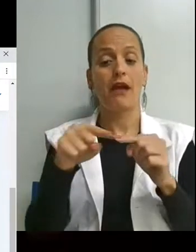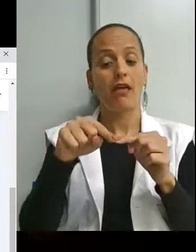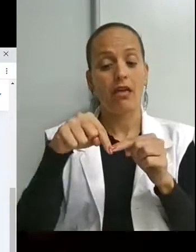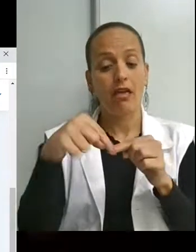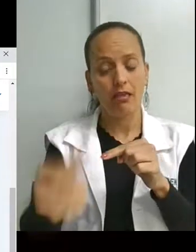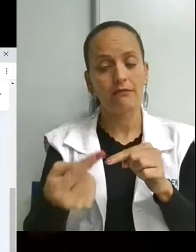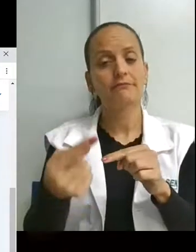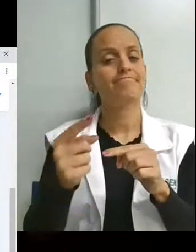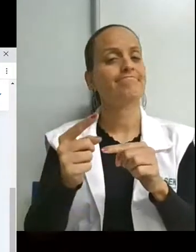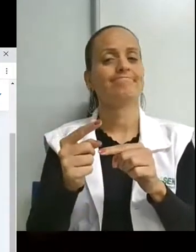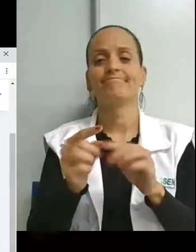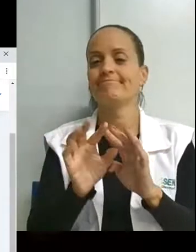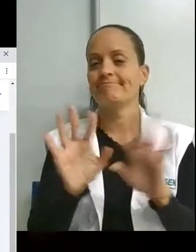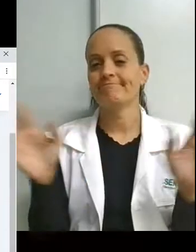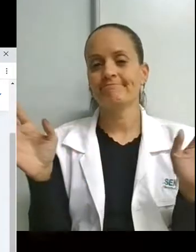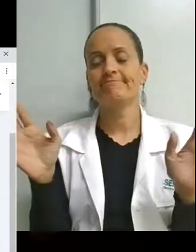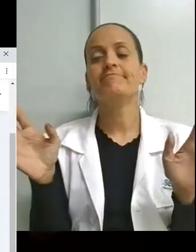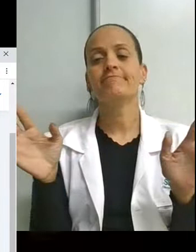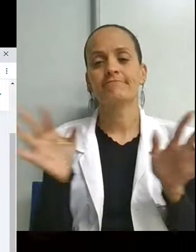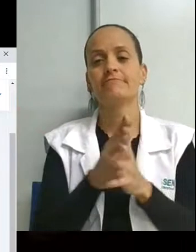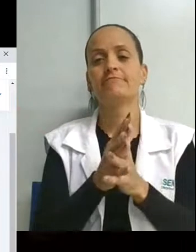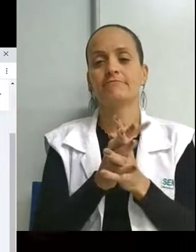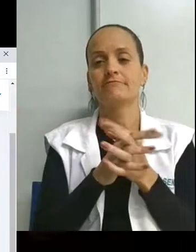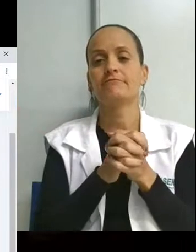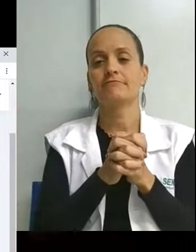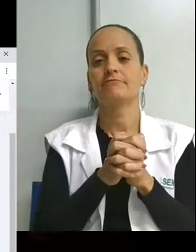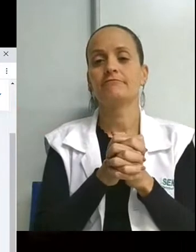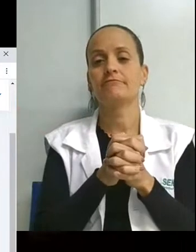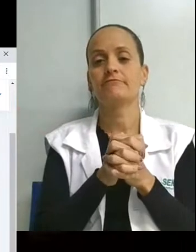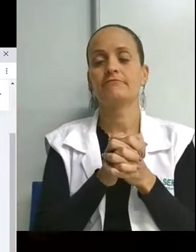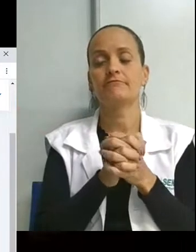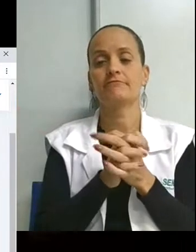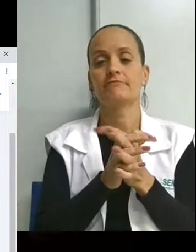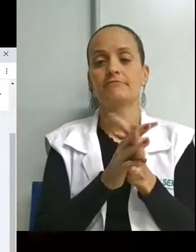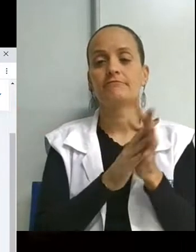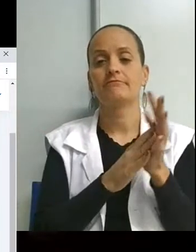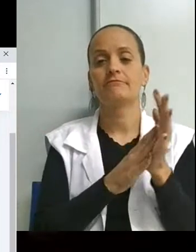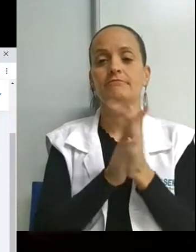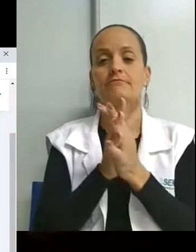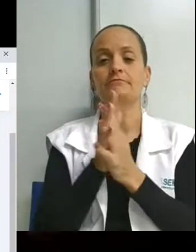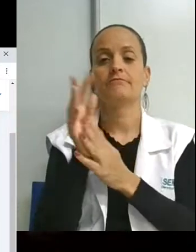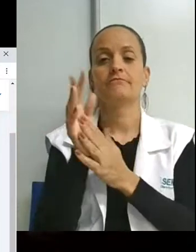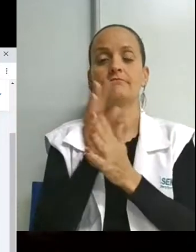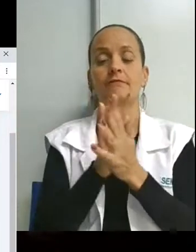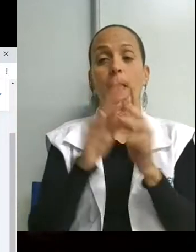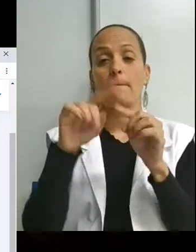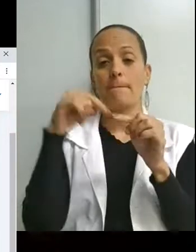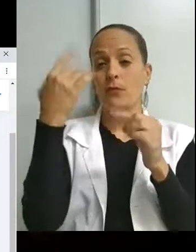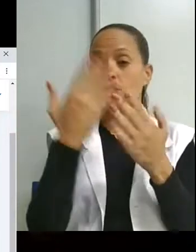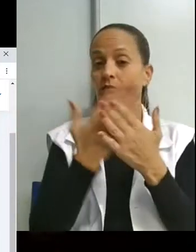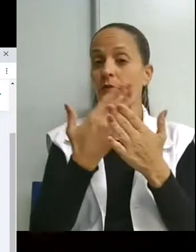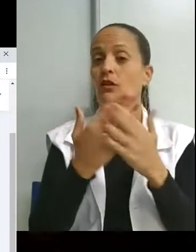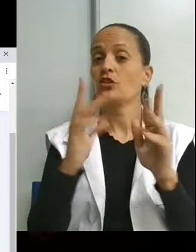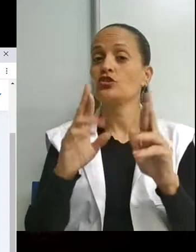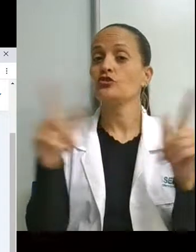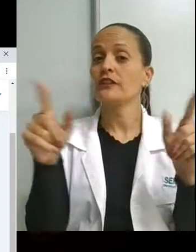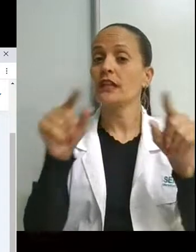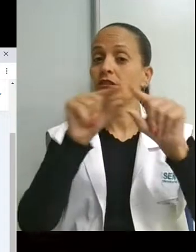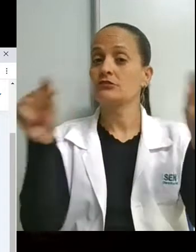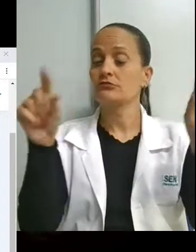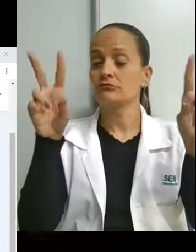quê? Porque tem a atividade aqui, ó, da próxima UC, que eu já vou começar a explicar na próxima aula, certo? Então,